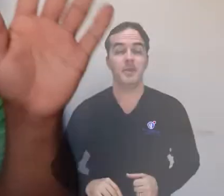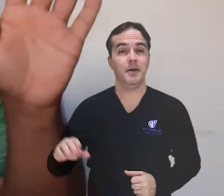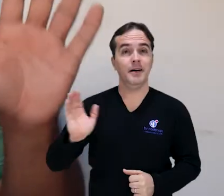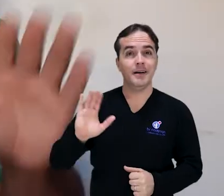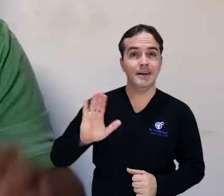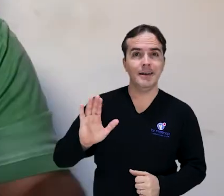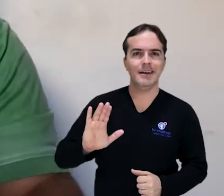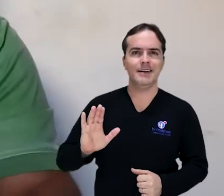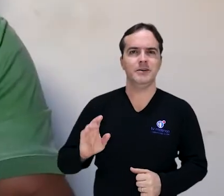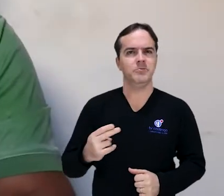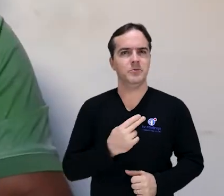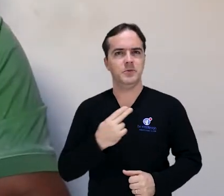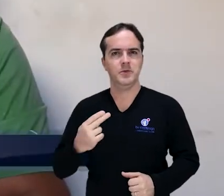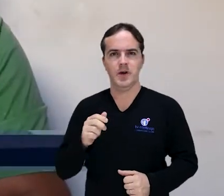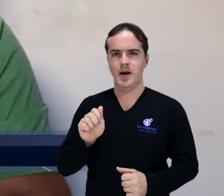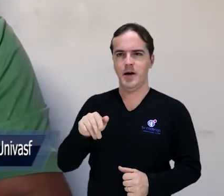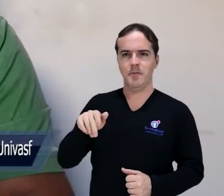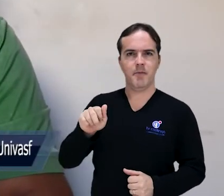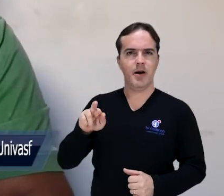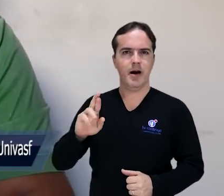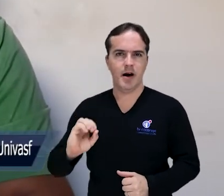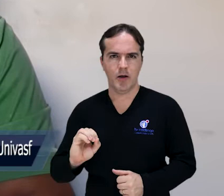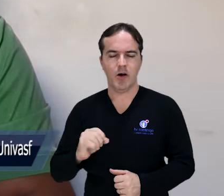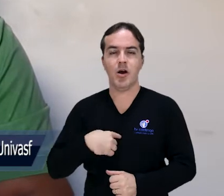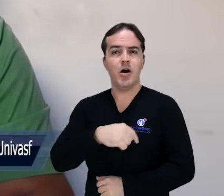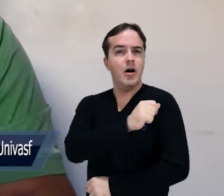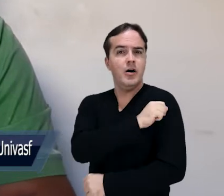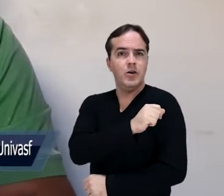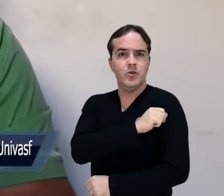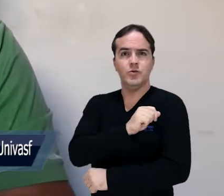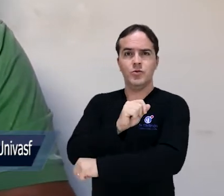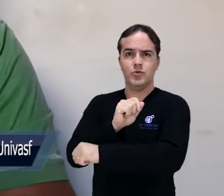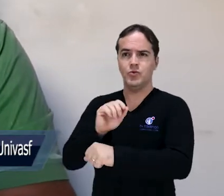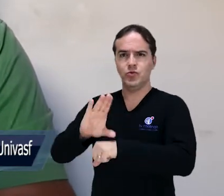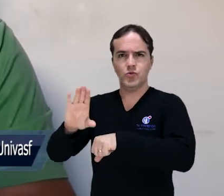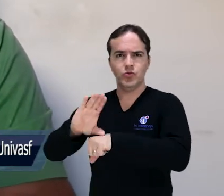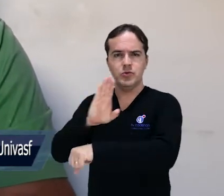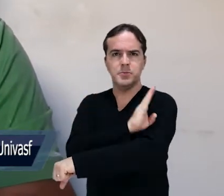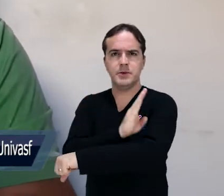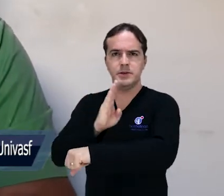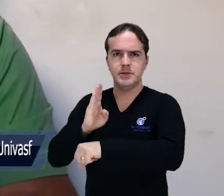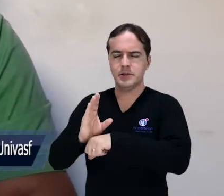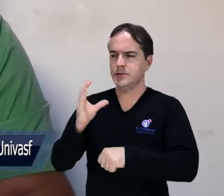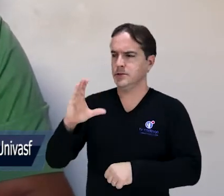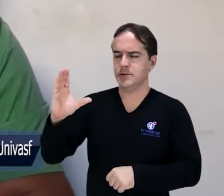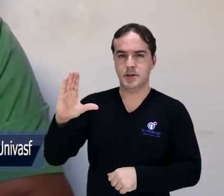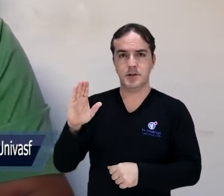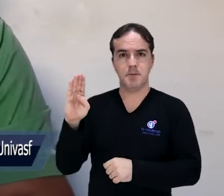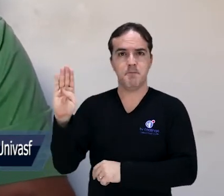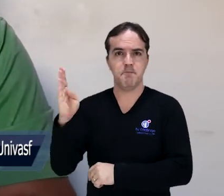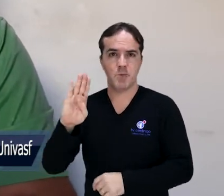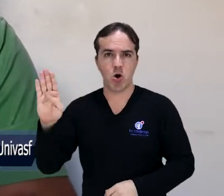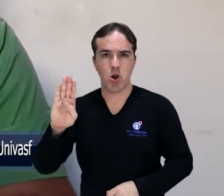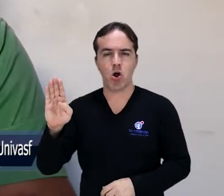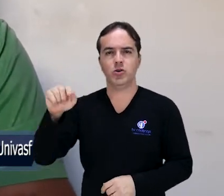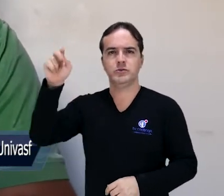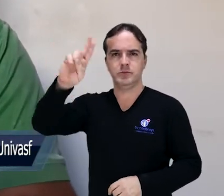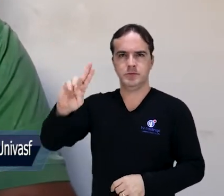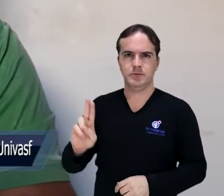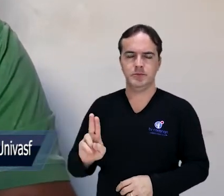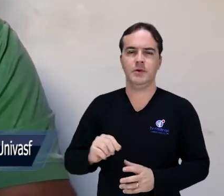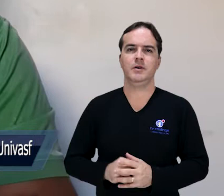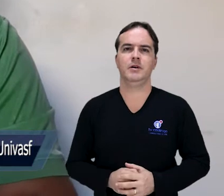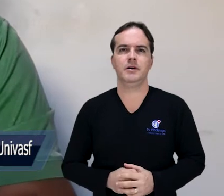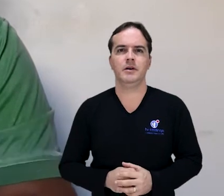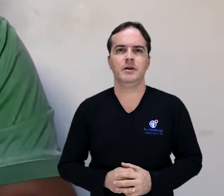o Olá pessoal meu nome é Maria António Eu sou estudante do curso de bacharelado em ciências biológicas Universidade Federal do Vale do São